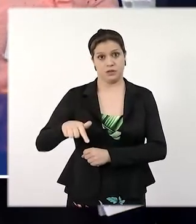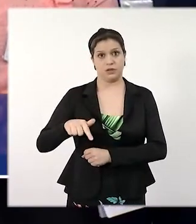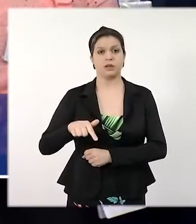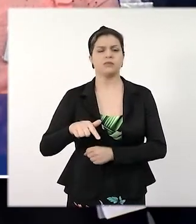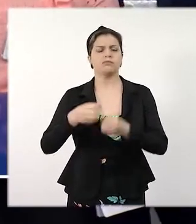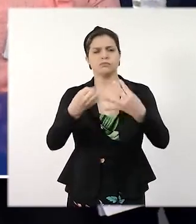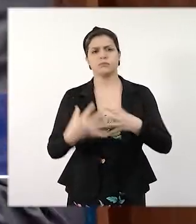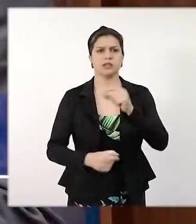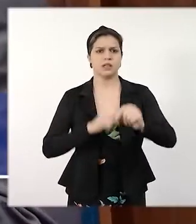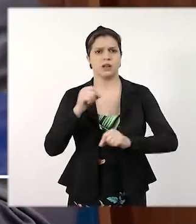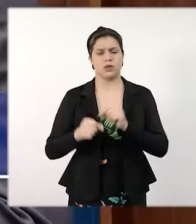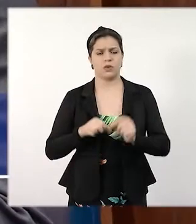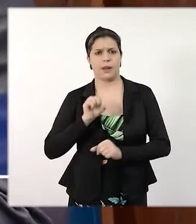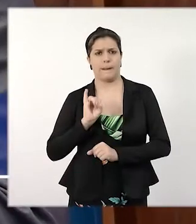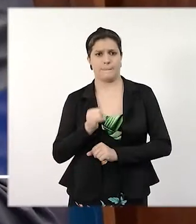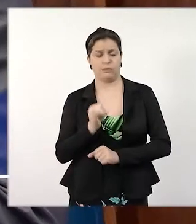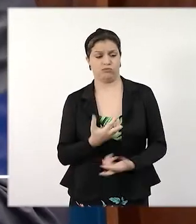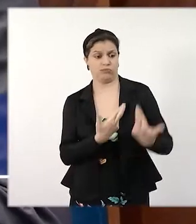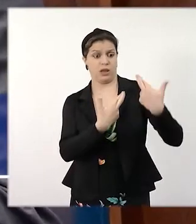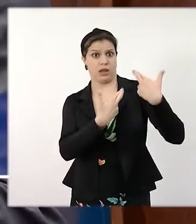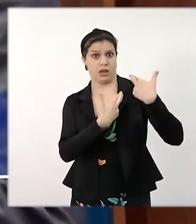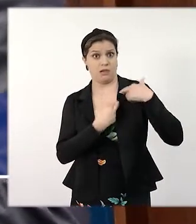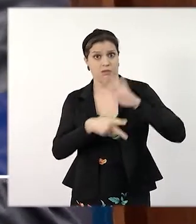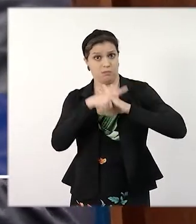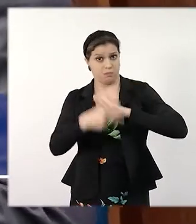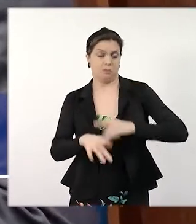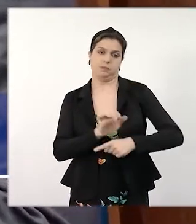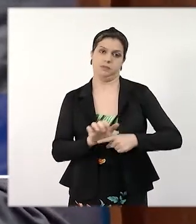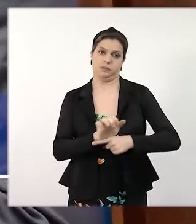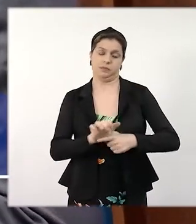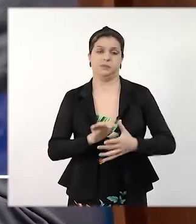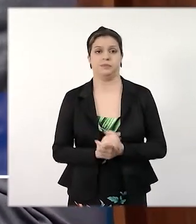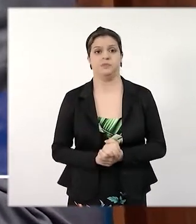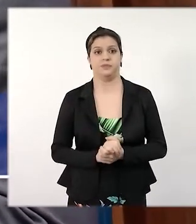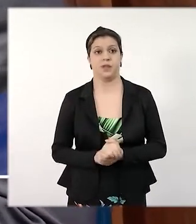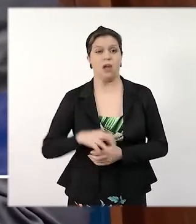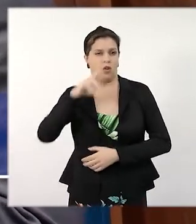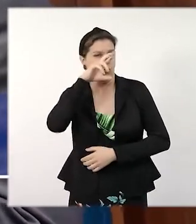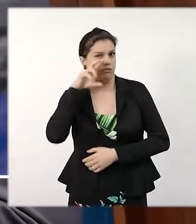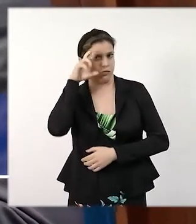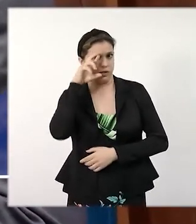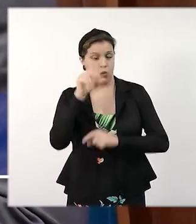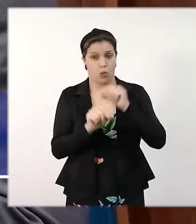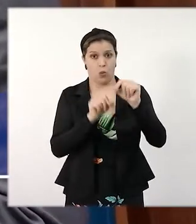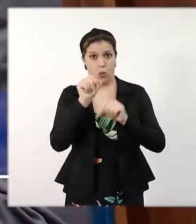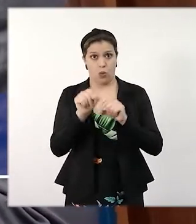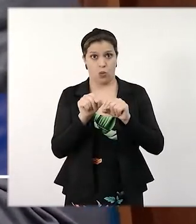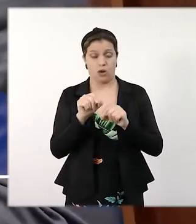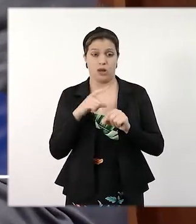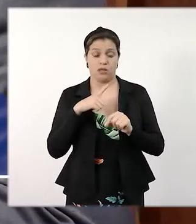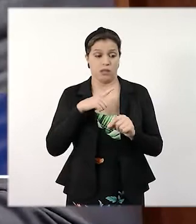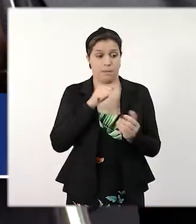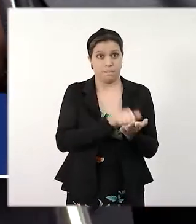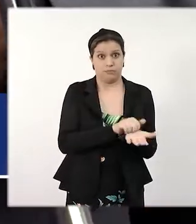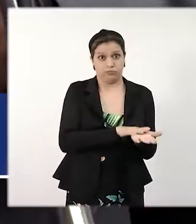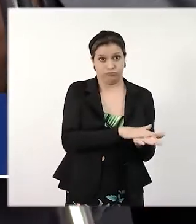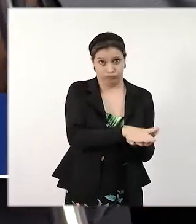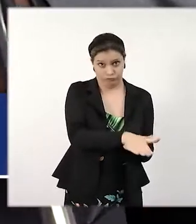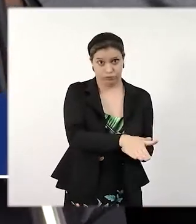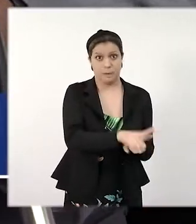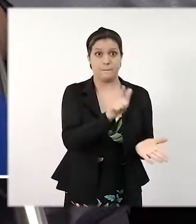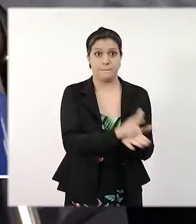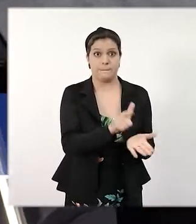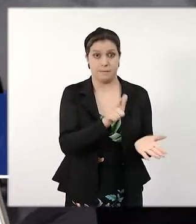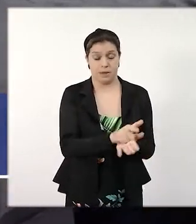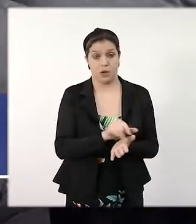1997, que dispõe sobre tributos de competência do Estado. Na prática, o agente fiscalizador deverá emitir guia de